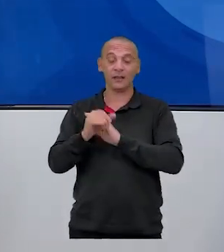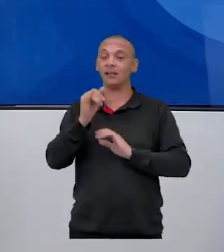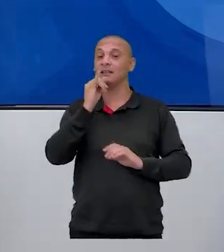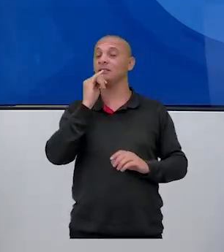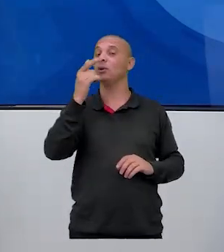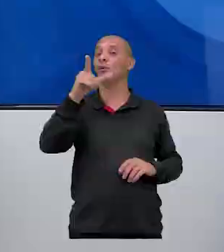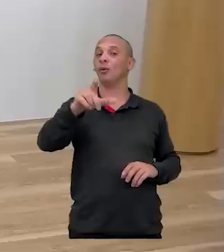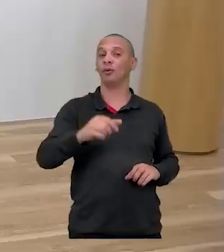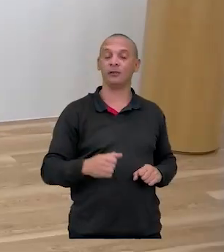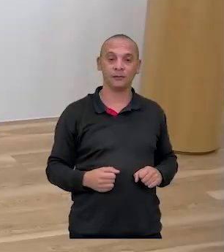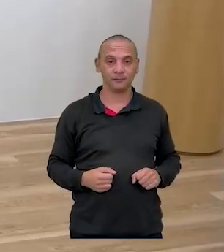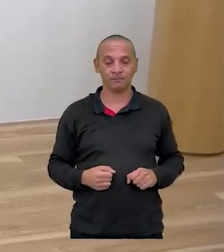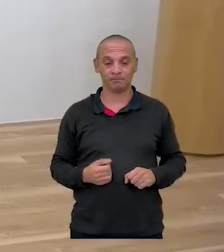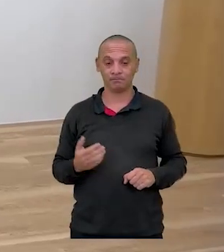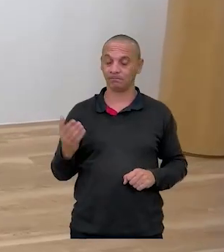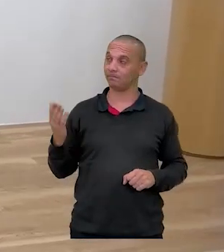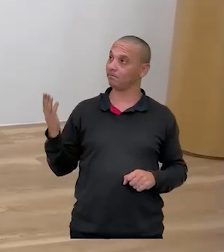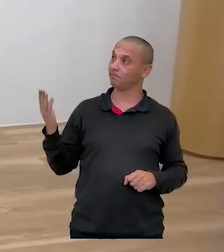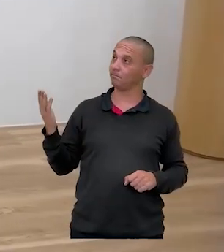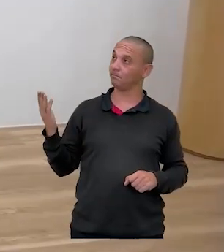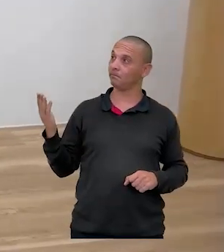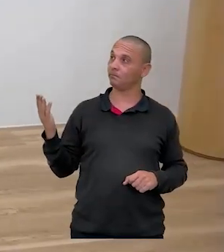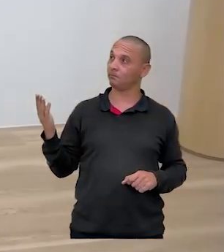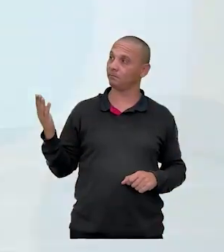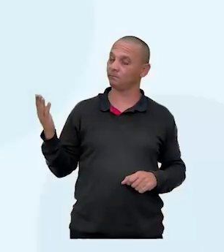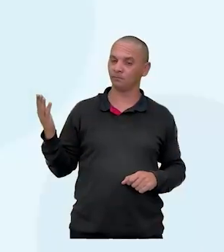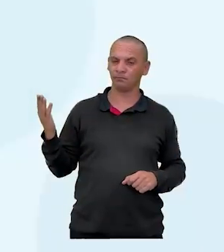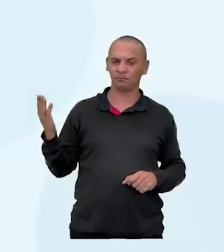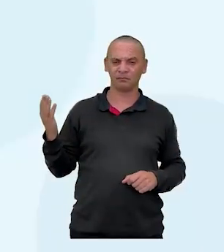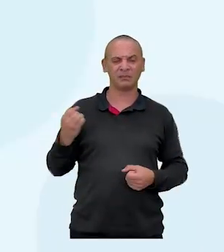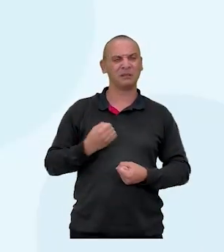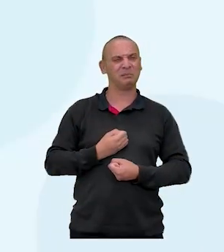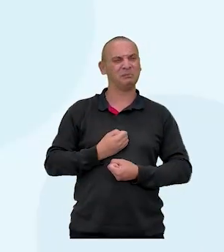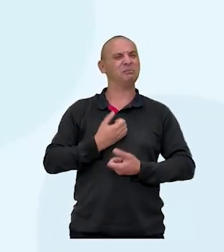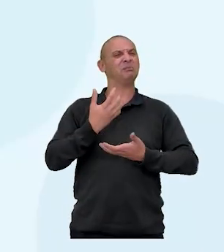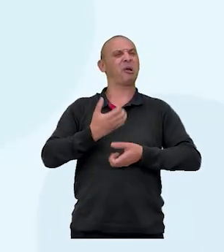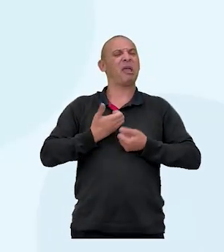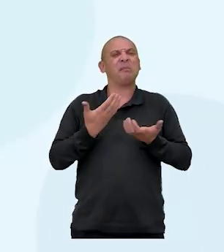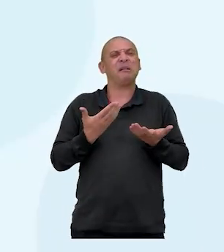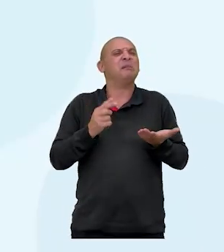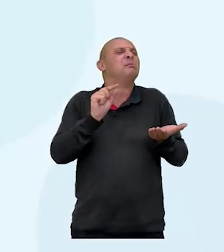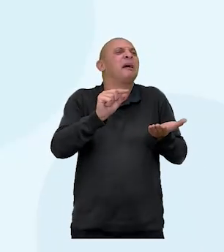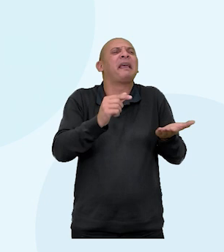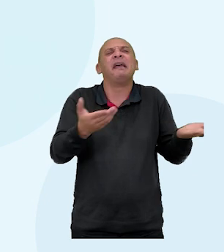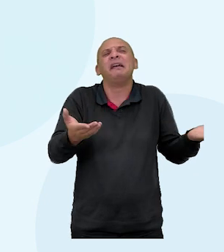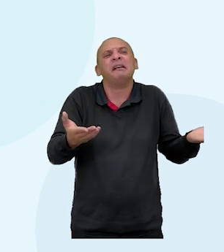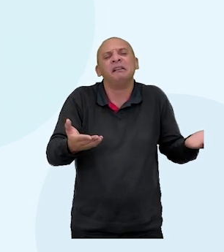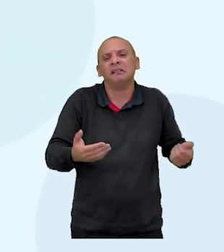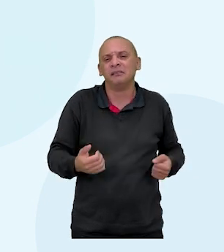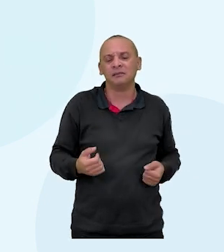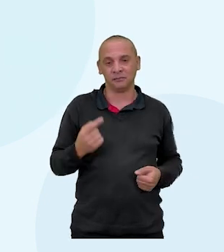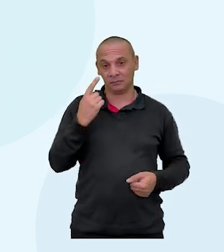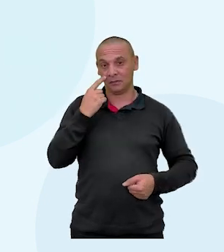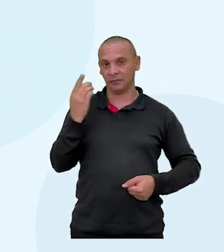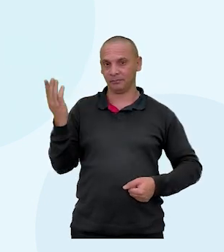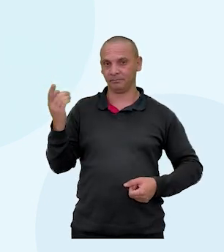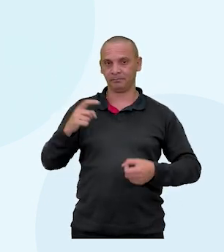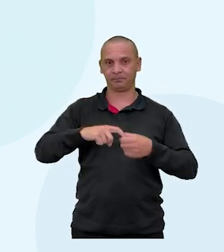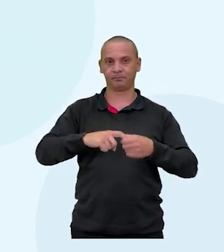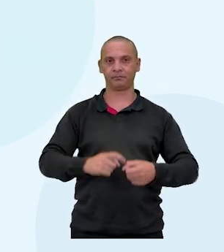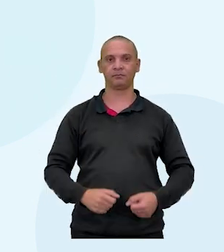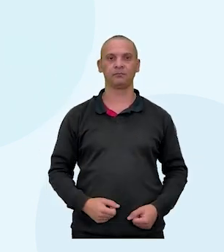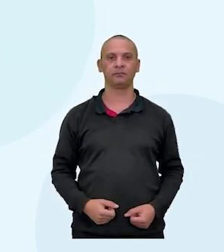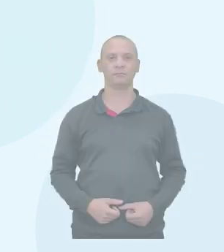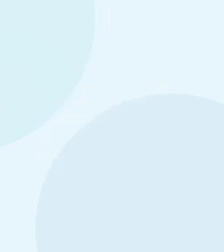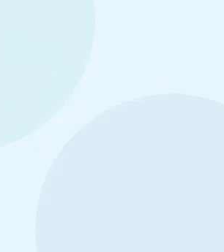passo à frente. Tá na tela a pergunta. Para que serve um poema? 1 minuto, já voltamos.